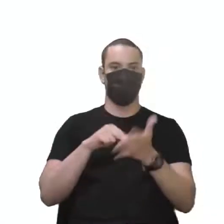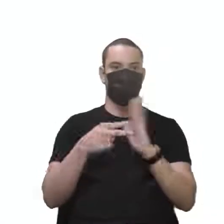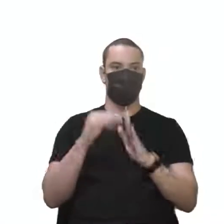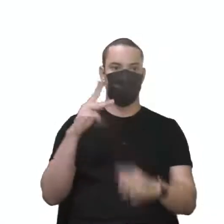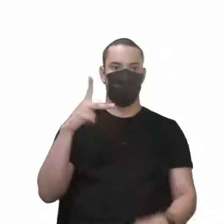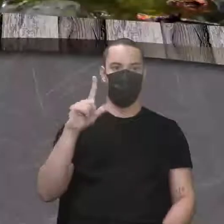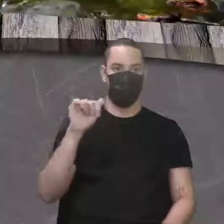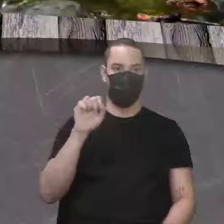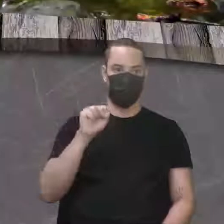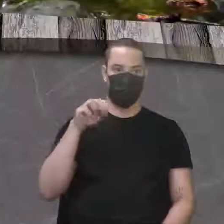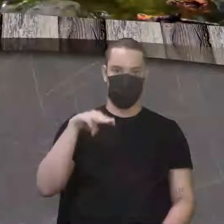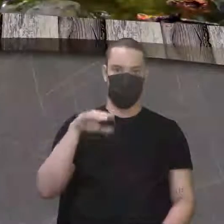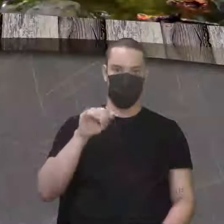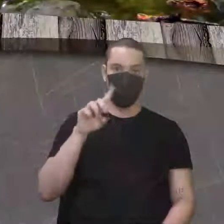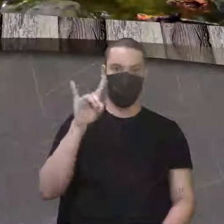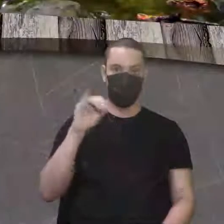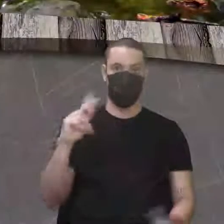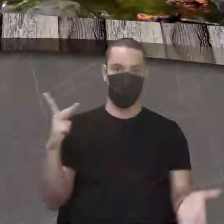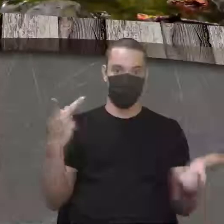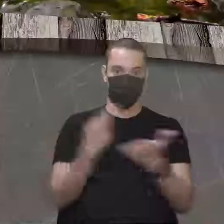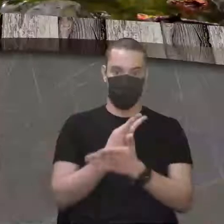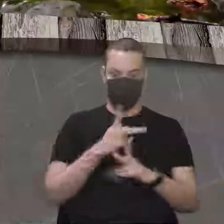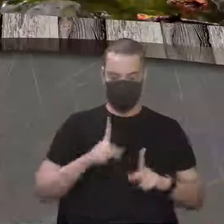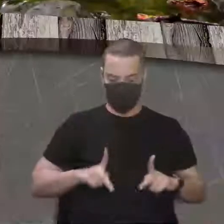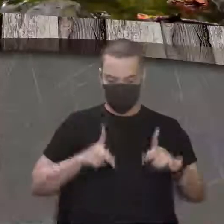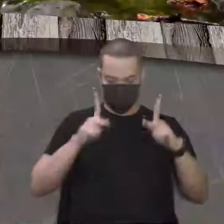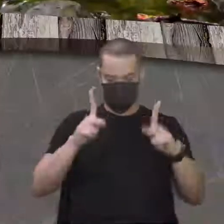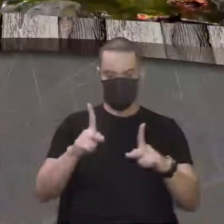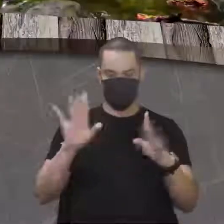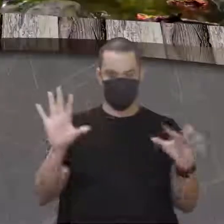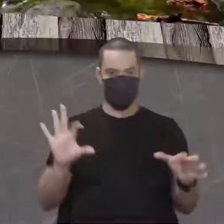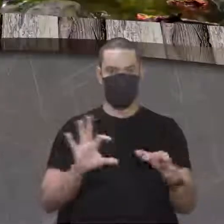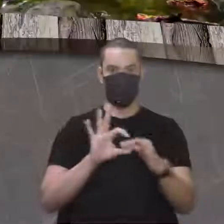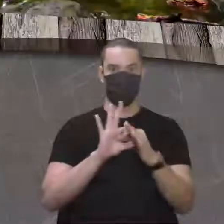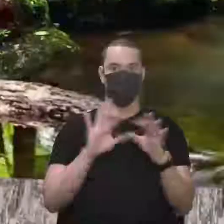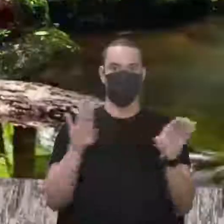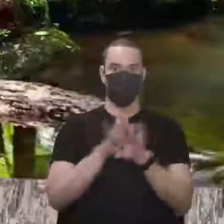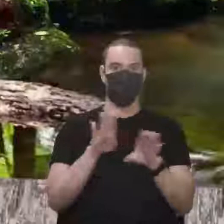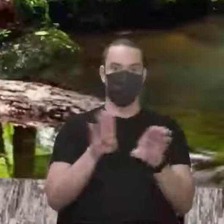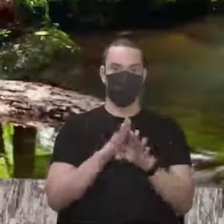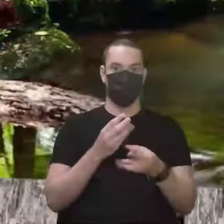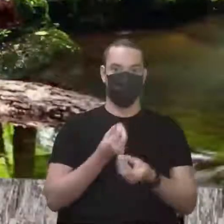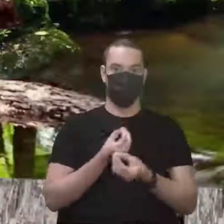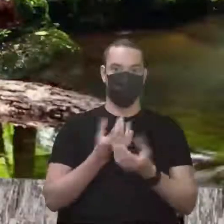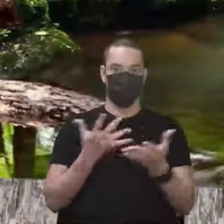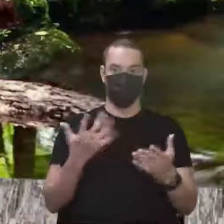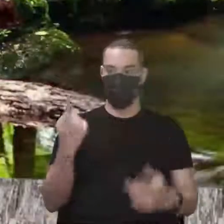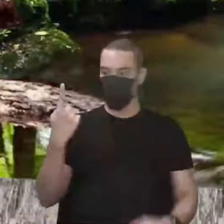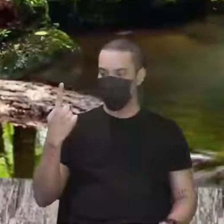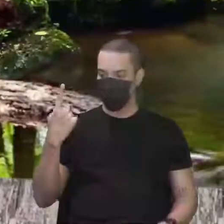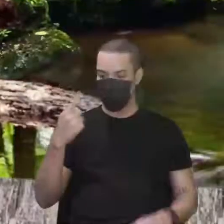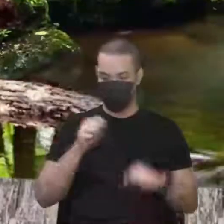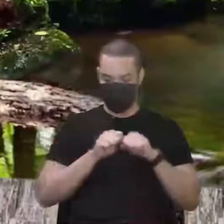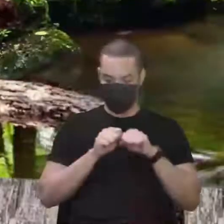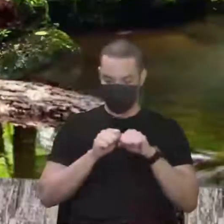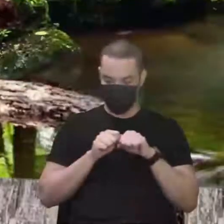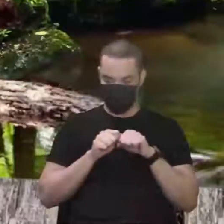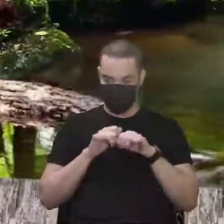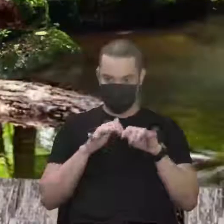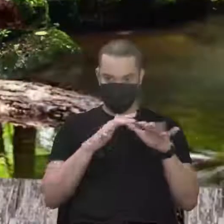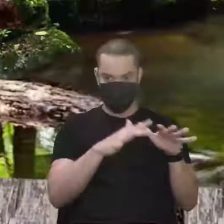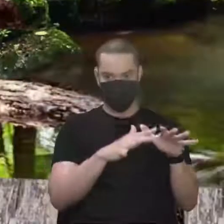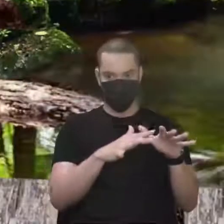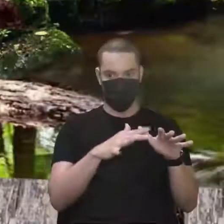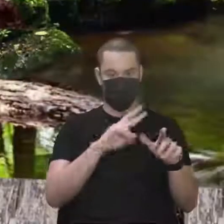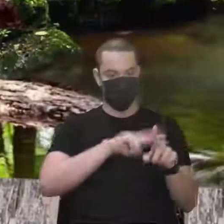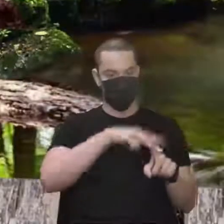se duplicou através dessa ponte, elas se conectaram e transmitiu, a doadora transmitiu o seu